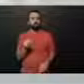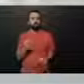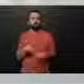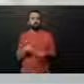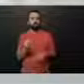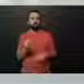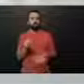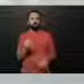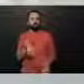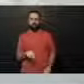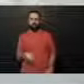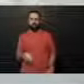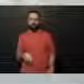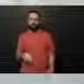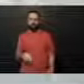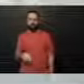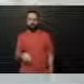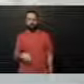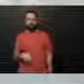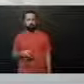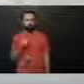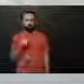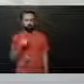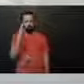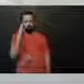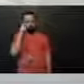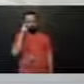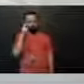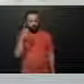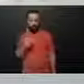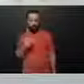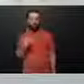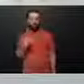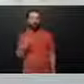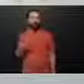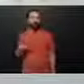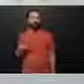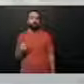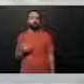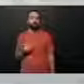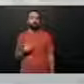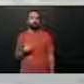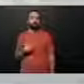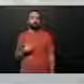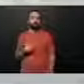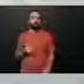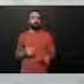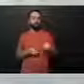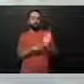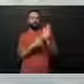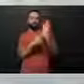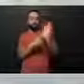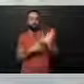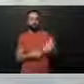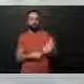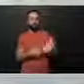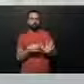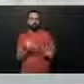que as representações do número 158 que Felipe e Maria fizeram estão corretas? Será que eles